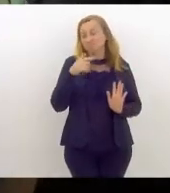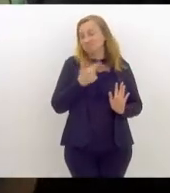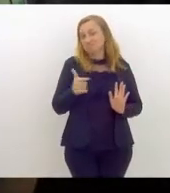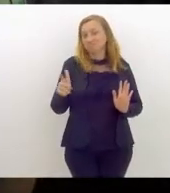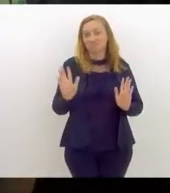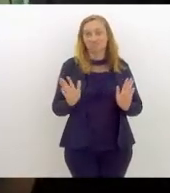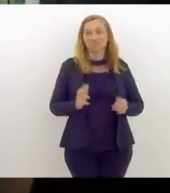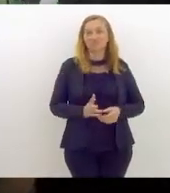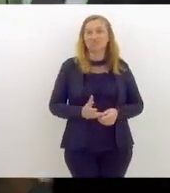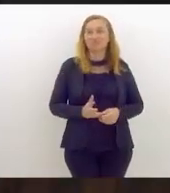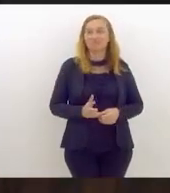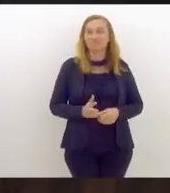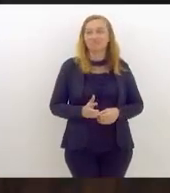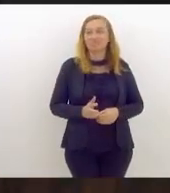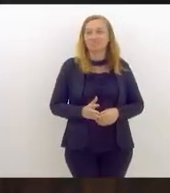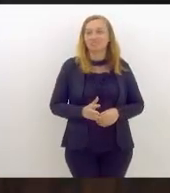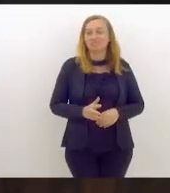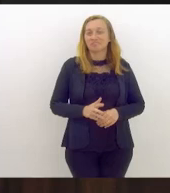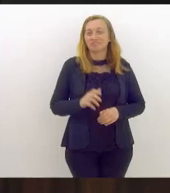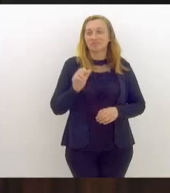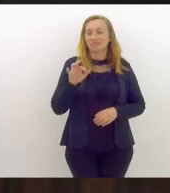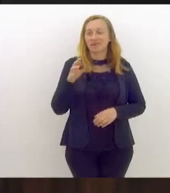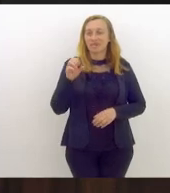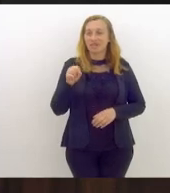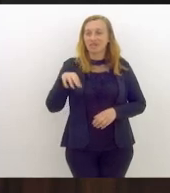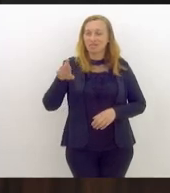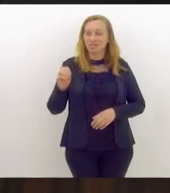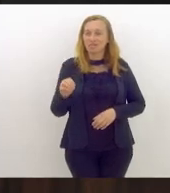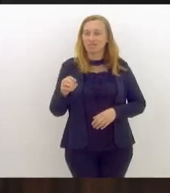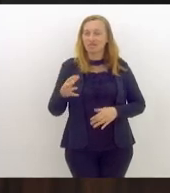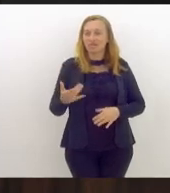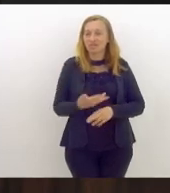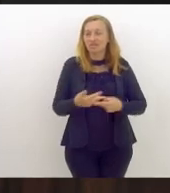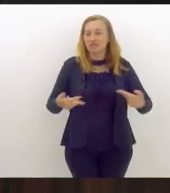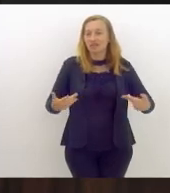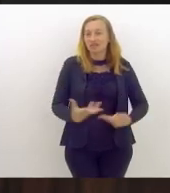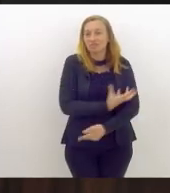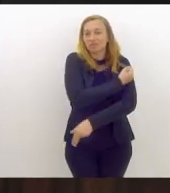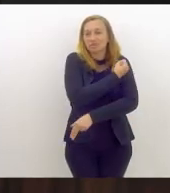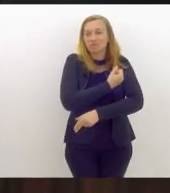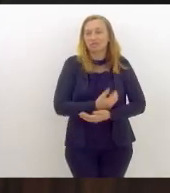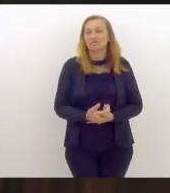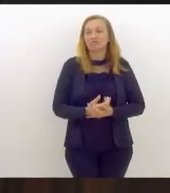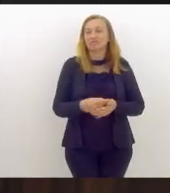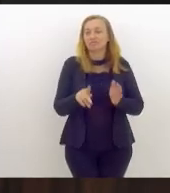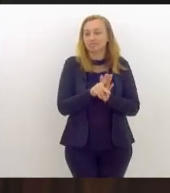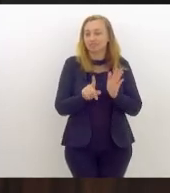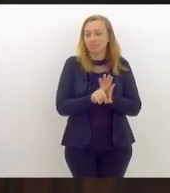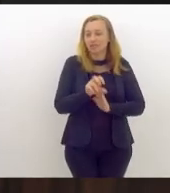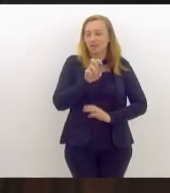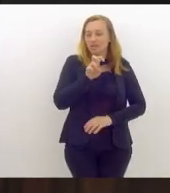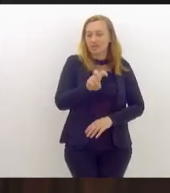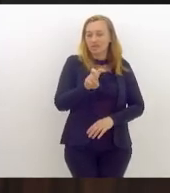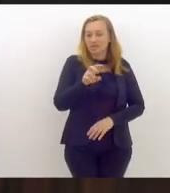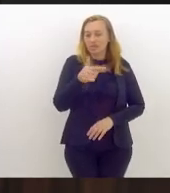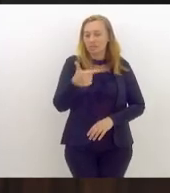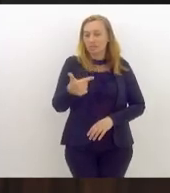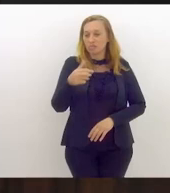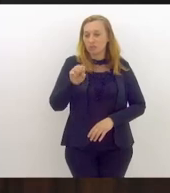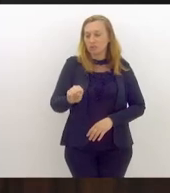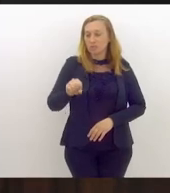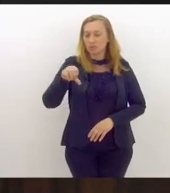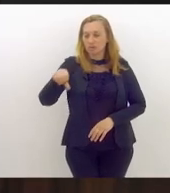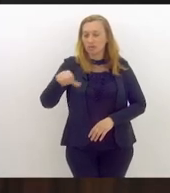nenhuma. Senão hoje, não estaria por conta do Erasmo Carlos, muitas emoções. Projeto de lei 5289 de 22, de autoria do deputado